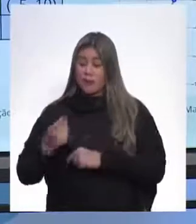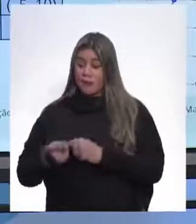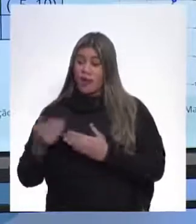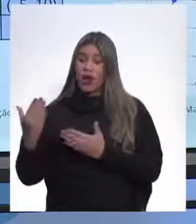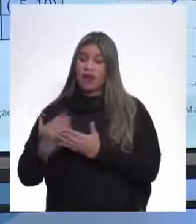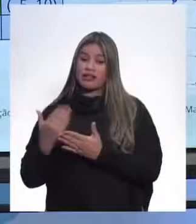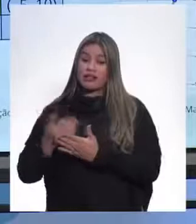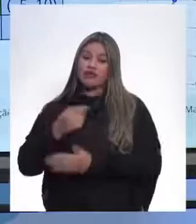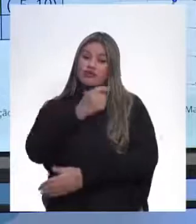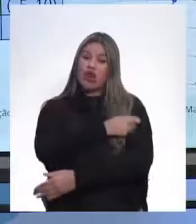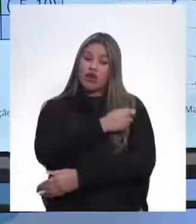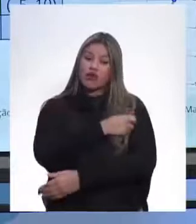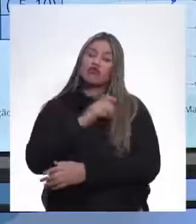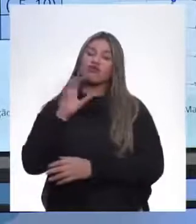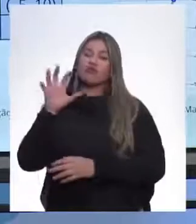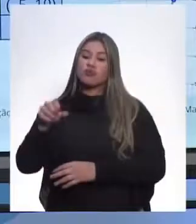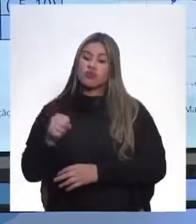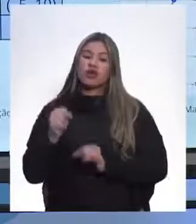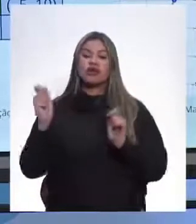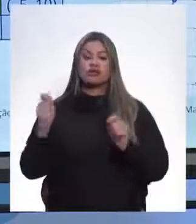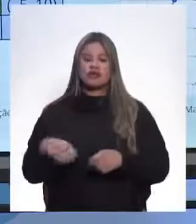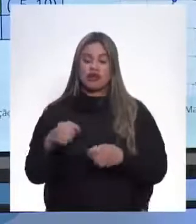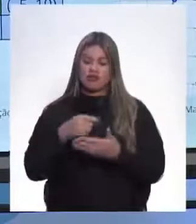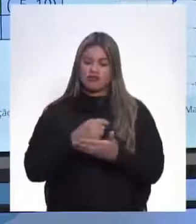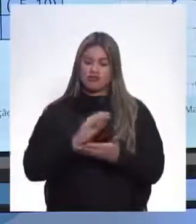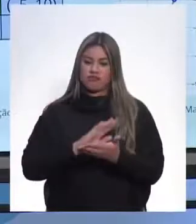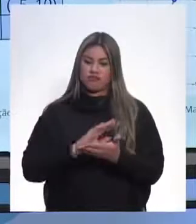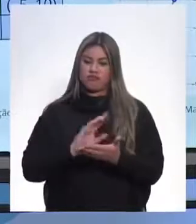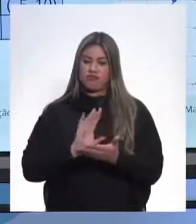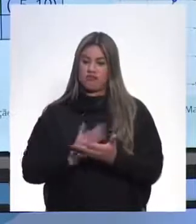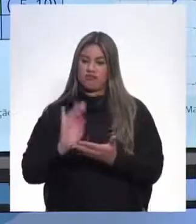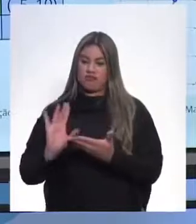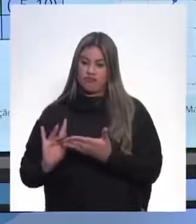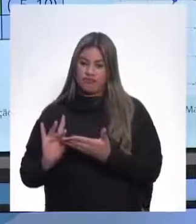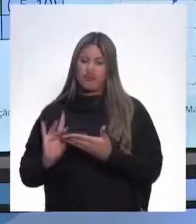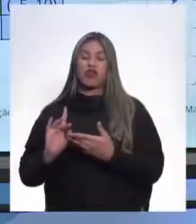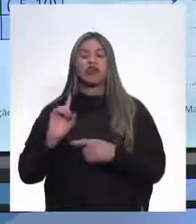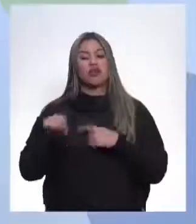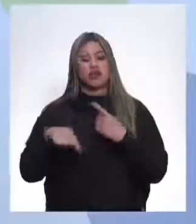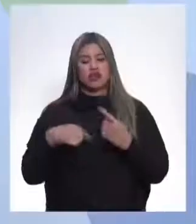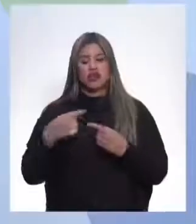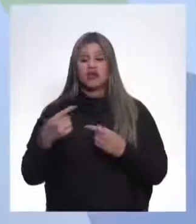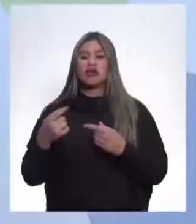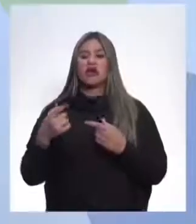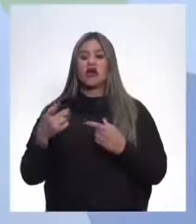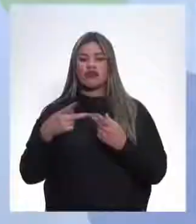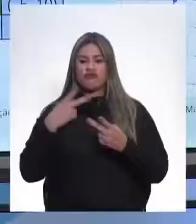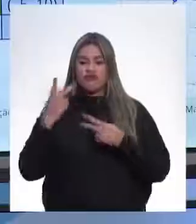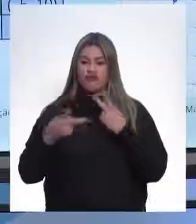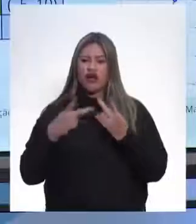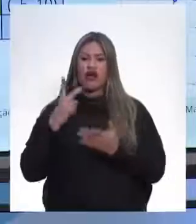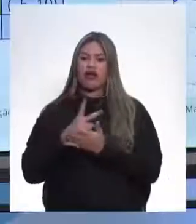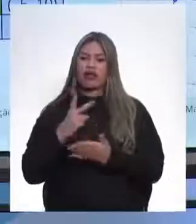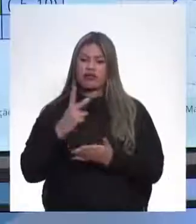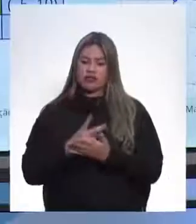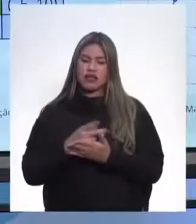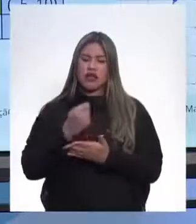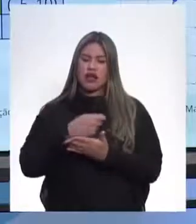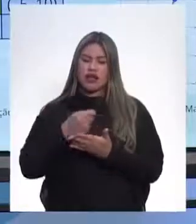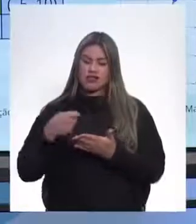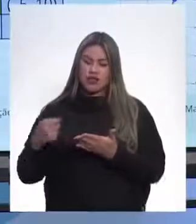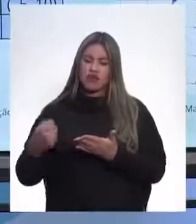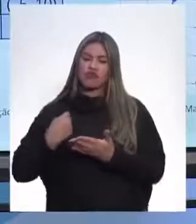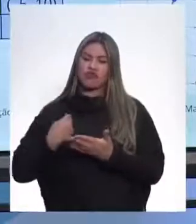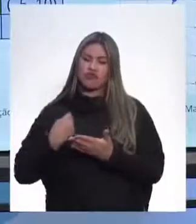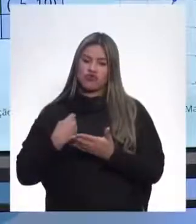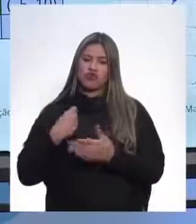sabe que muitos ainda não receberam. E a gente vem falando isso em algumas aulas, né, Jonas? E falando da importância de anota o número da